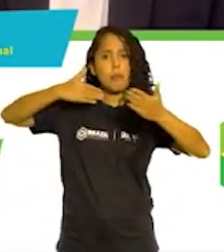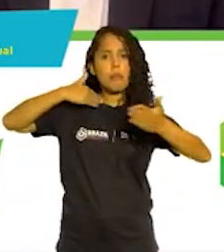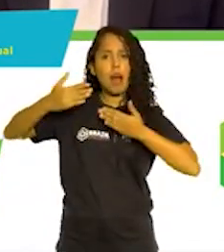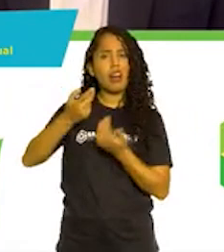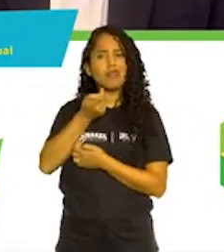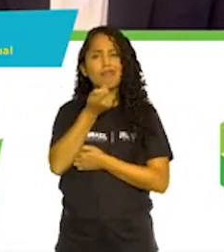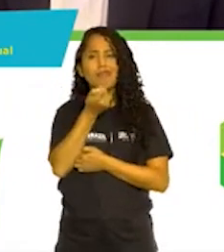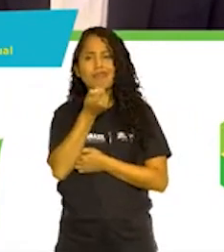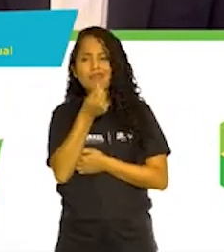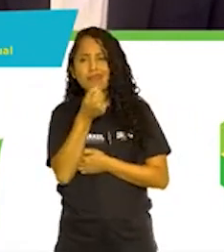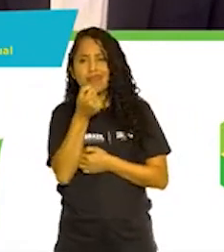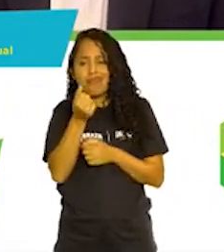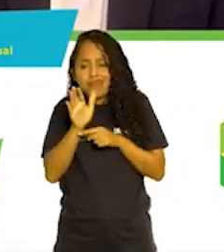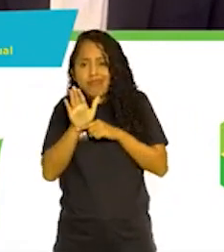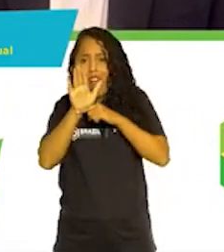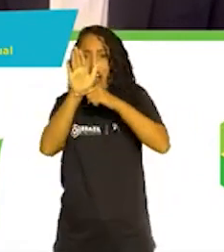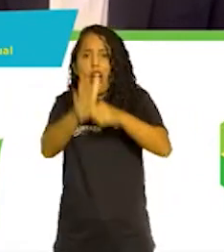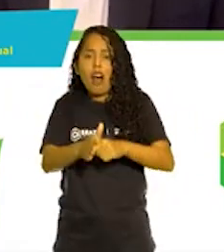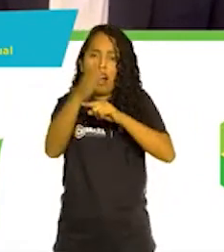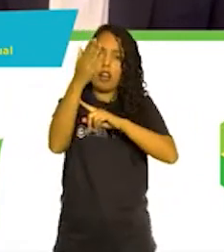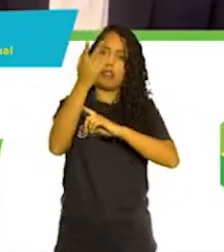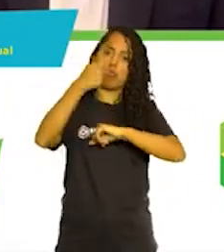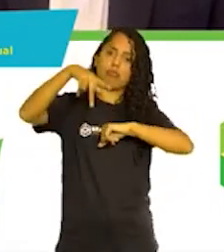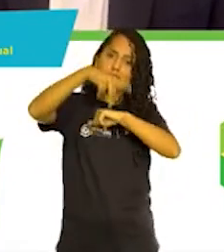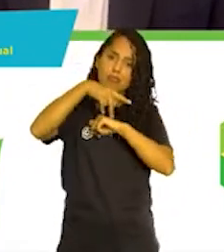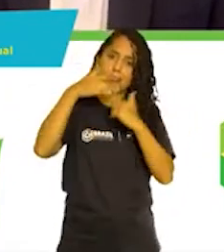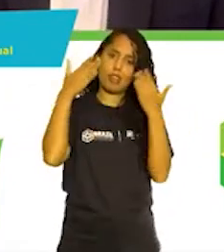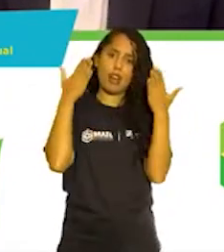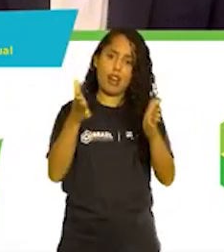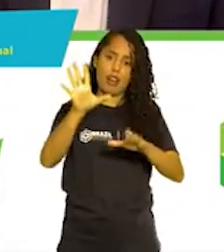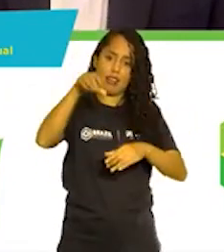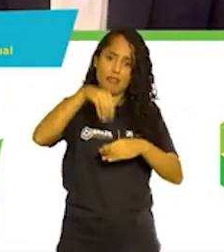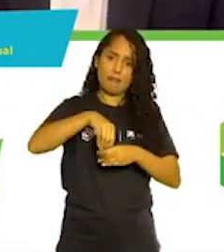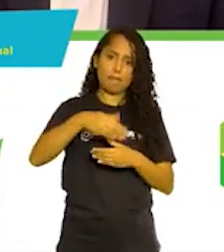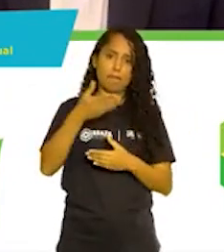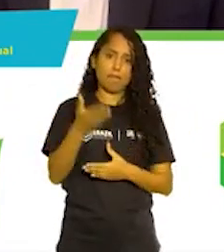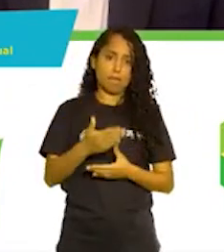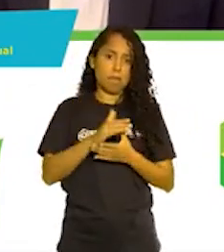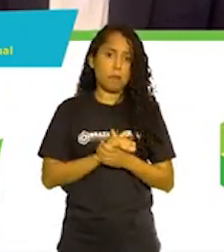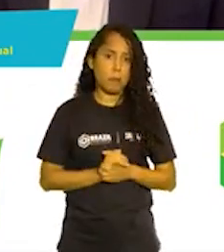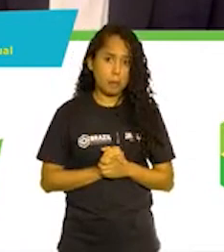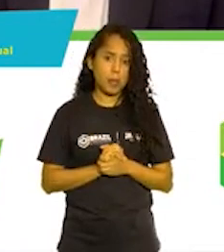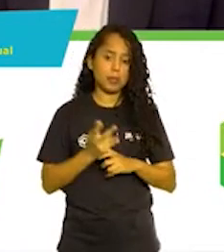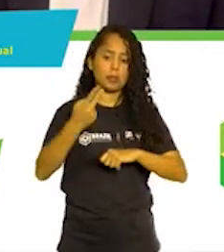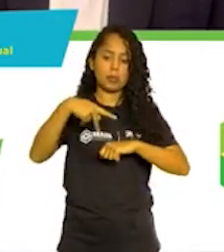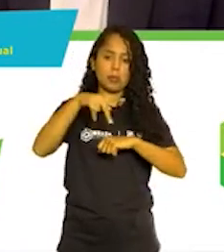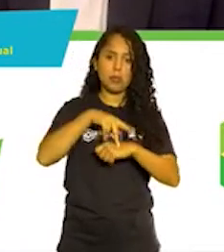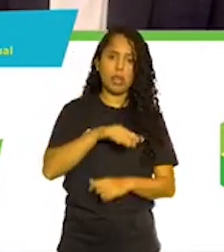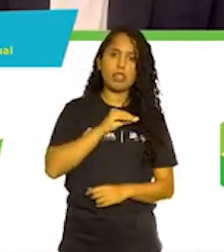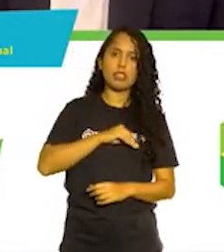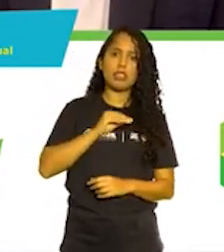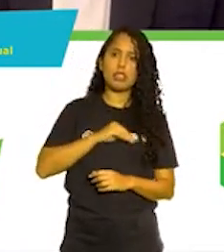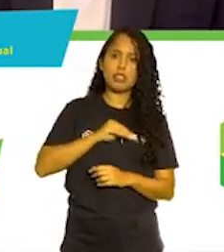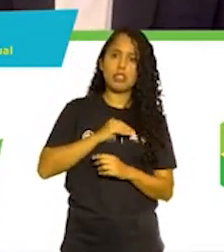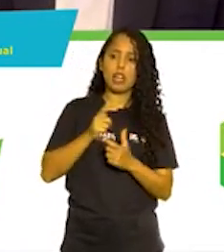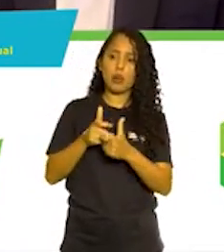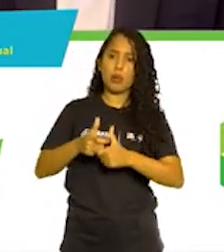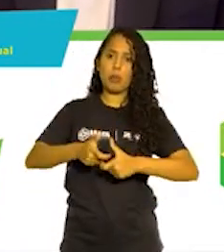generoso para o país em que ele está inserido, um país de renda média. E aí eu acho que o